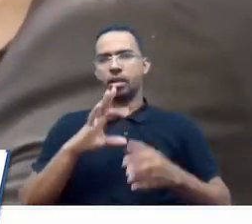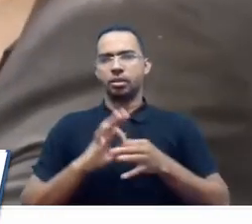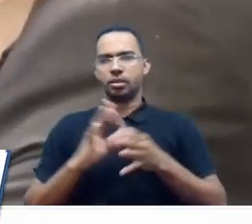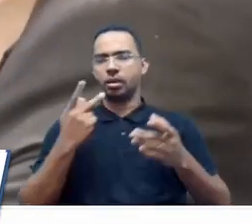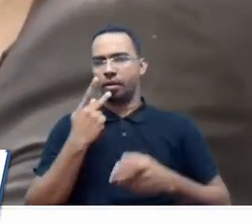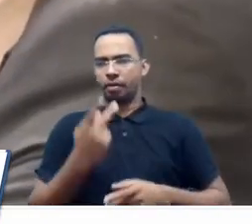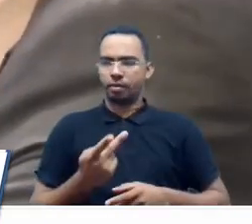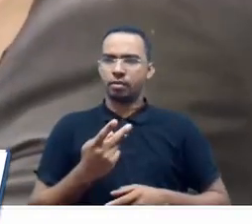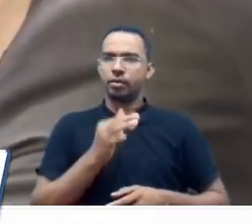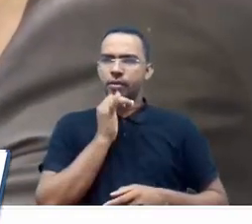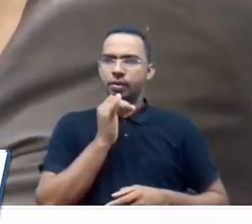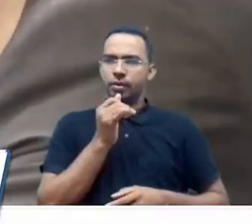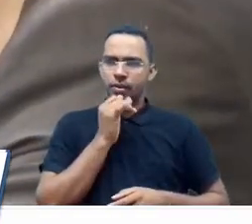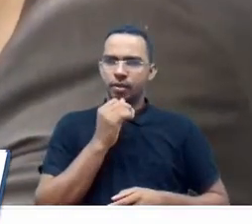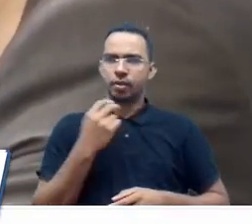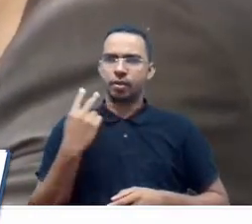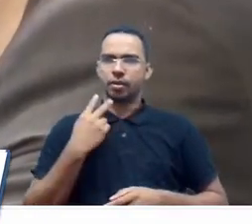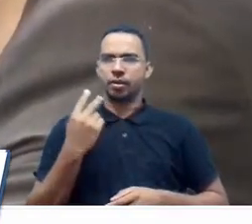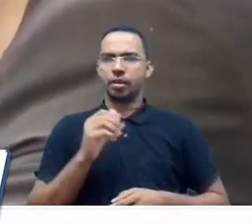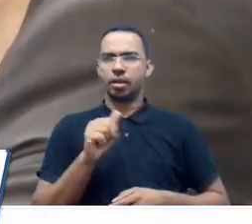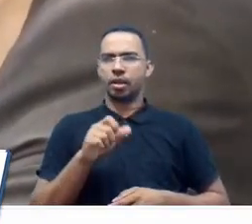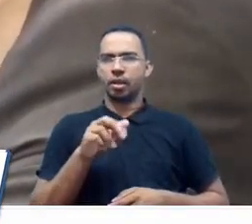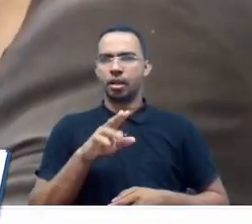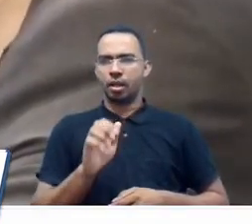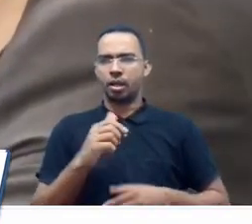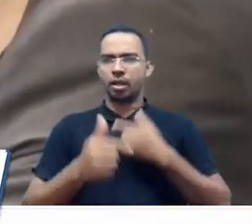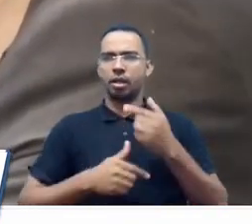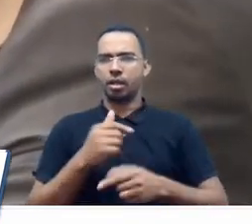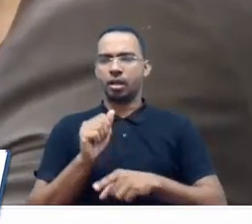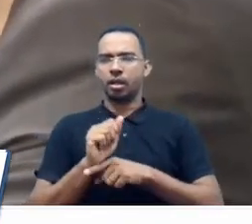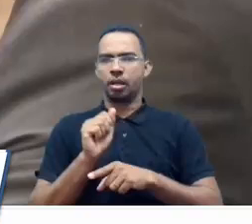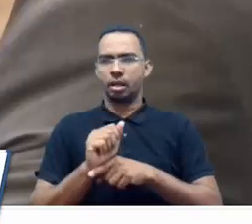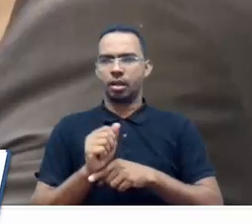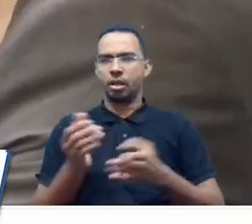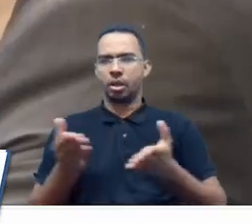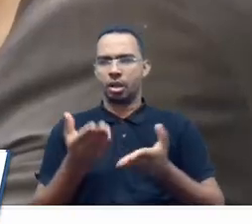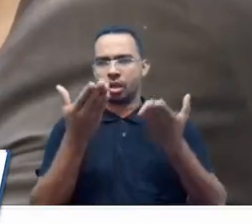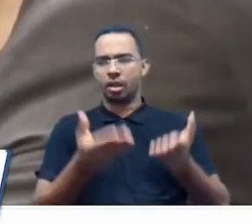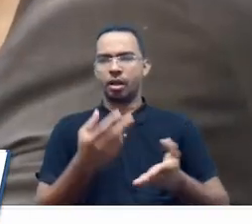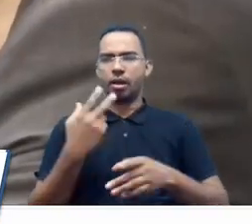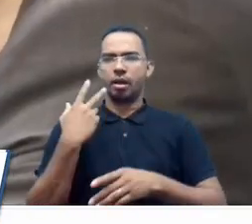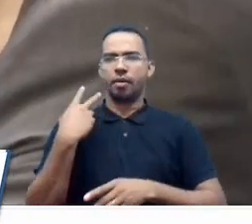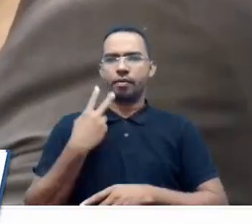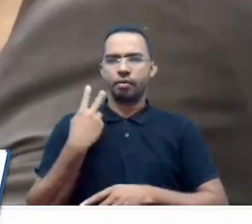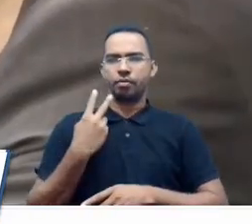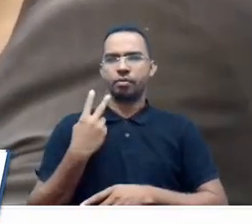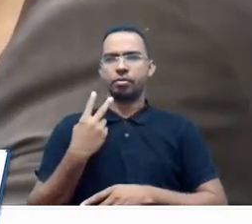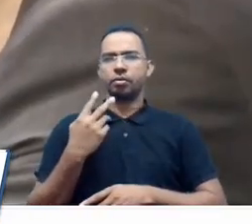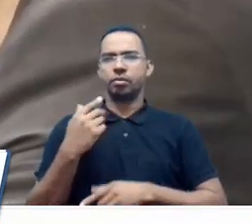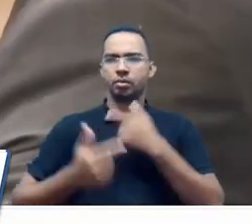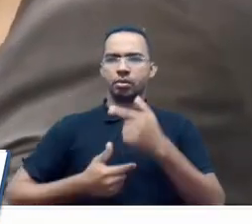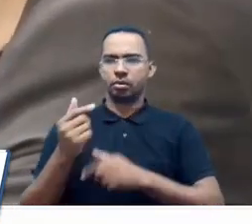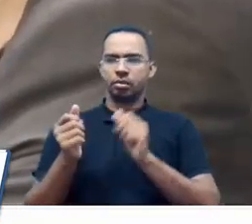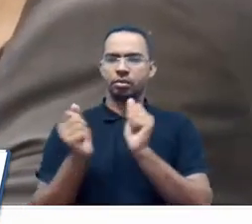A exemplo da vereadora Andréia, que trabalhou como assessora e hoje é vereadora, fruto de muito trabalho e